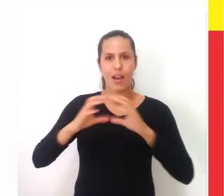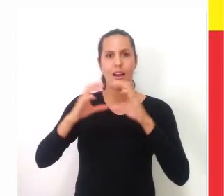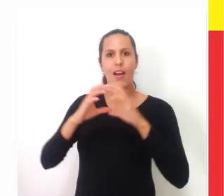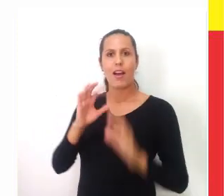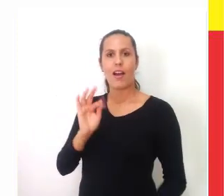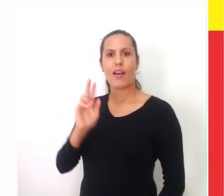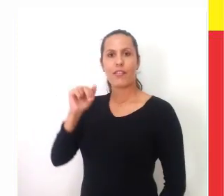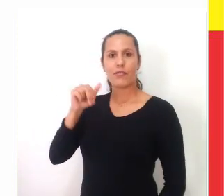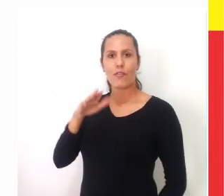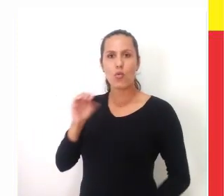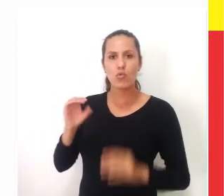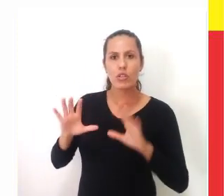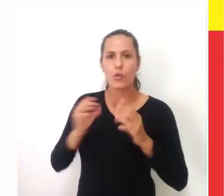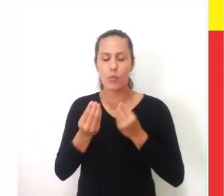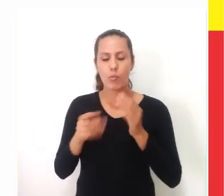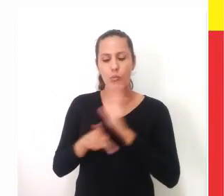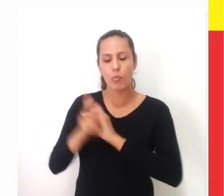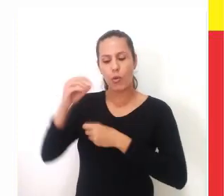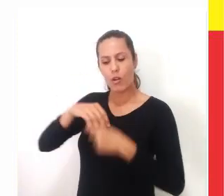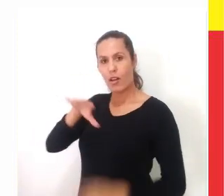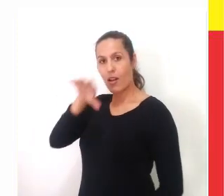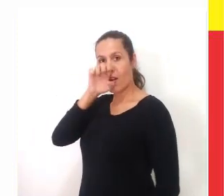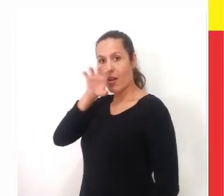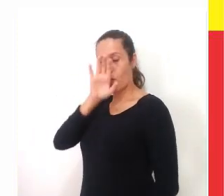da nossa respiração.